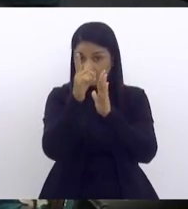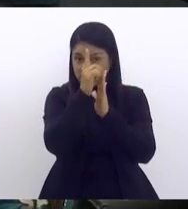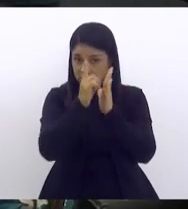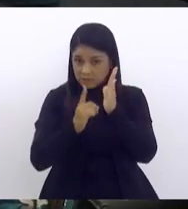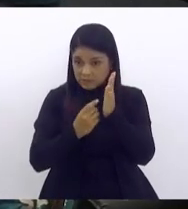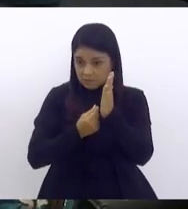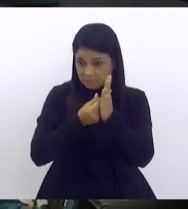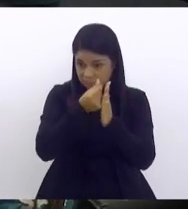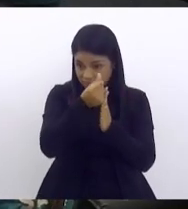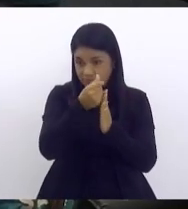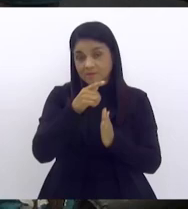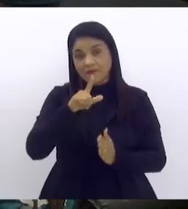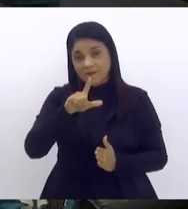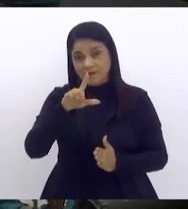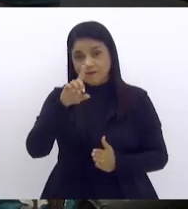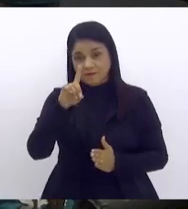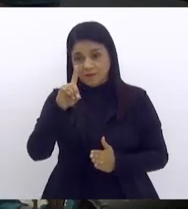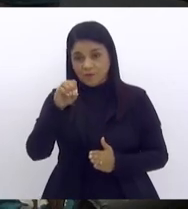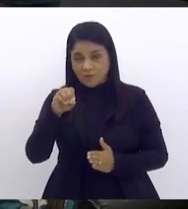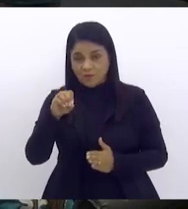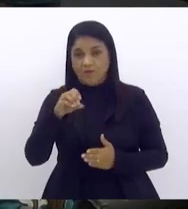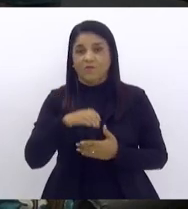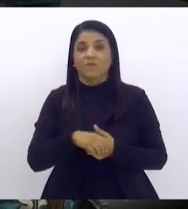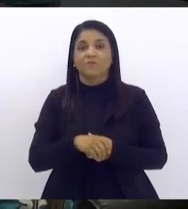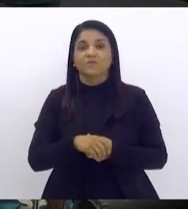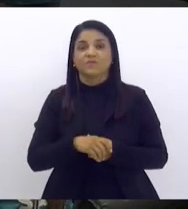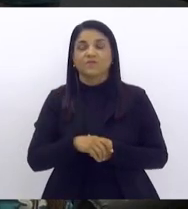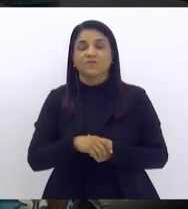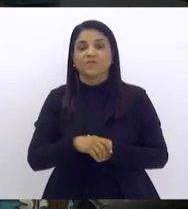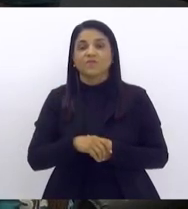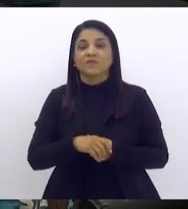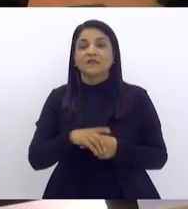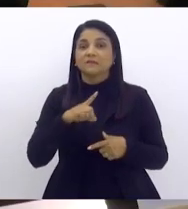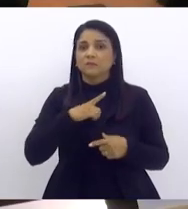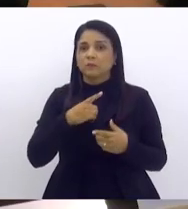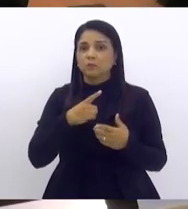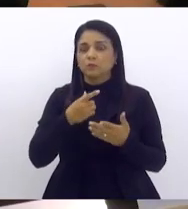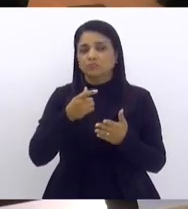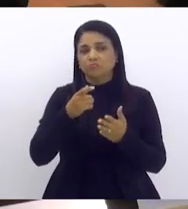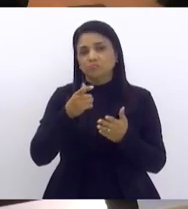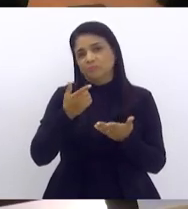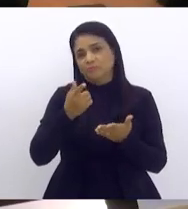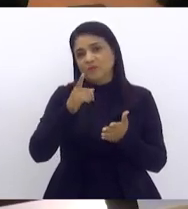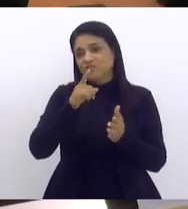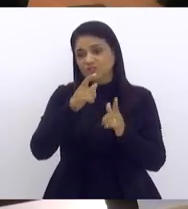senhores terem uma ideia, nós estamos com déficit, ou seja,